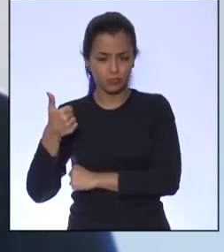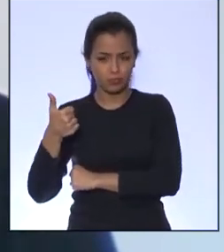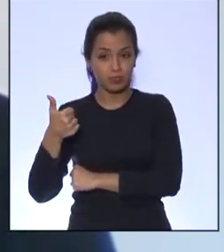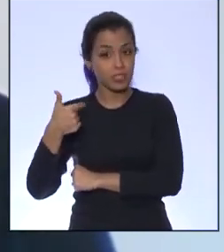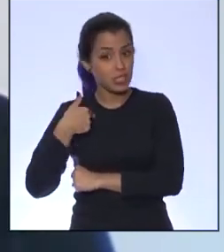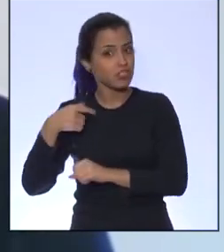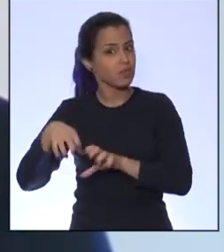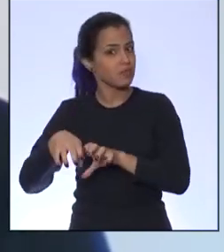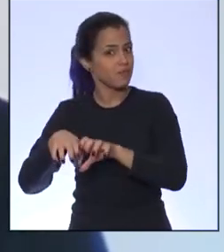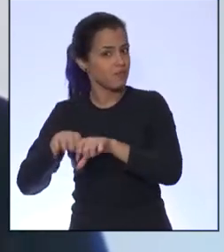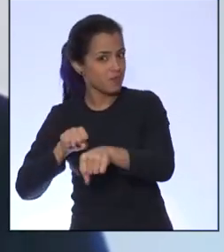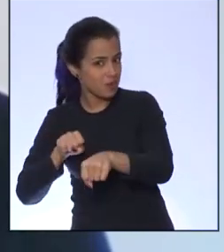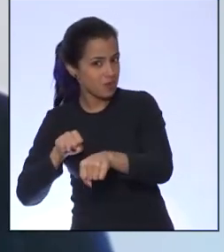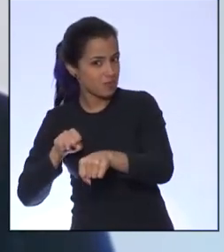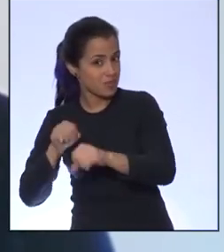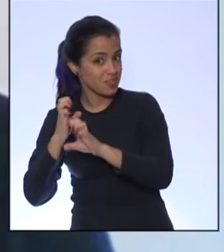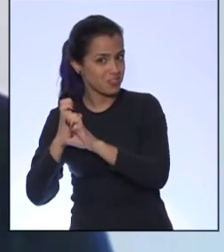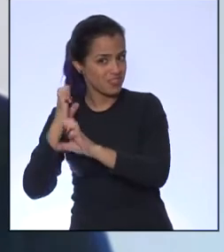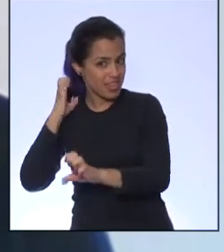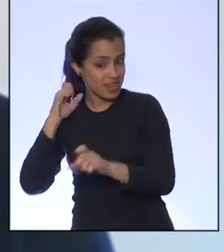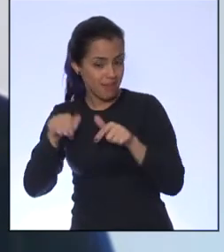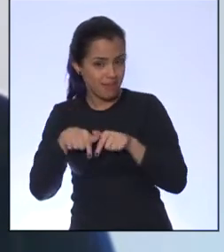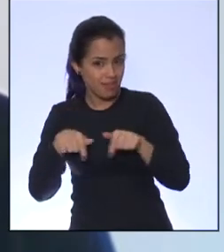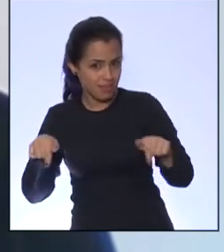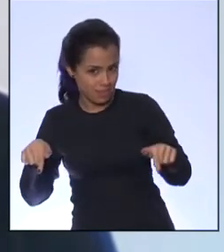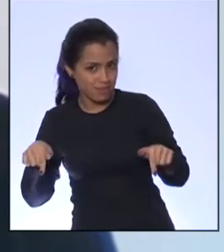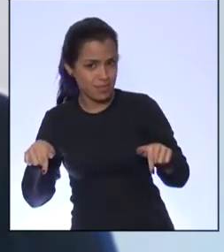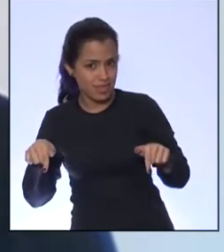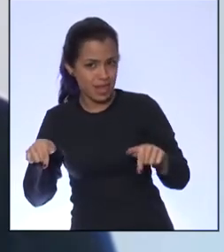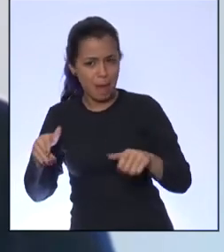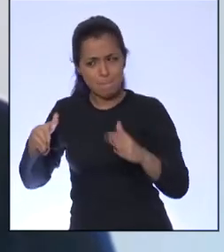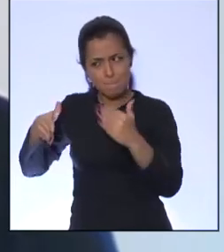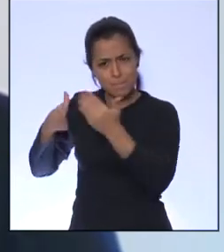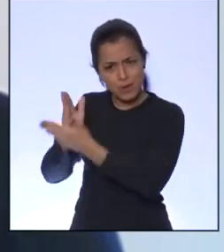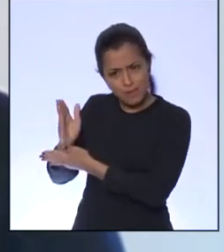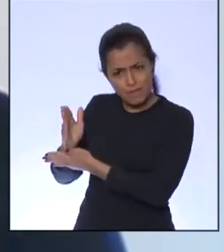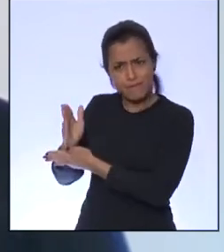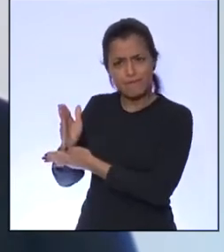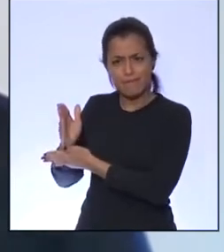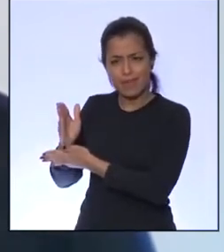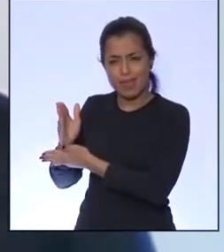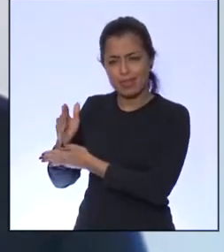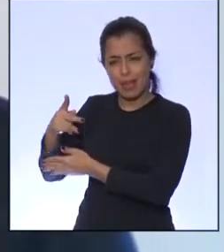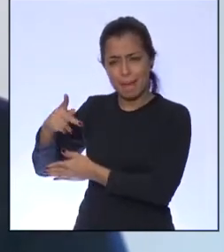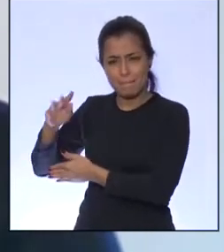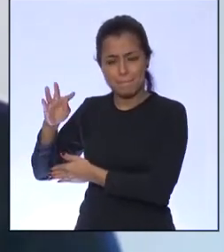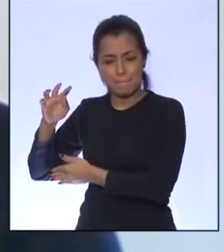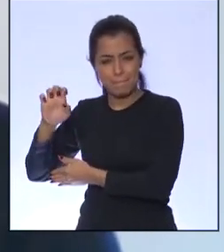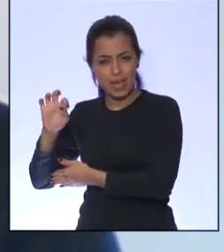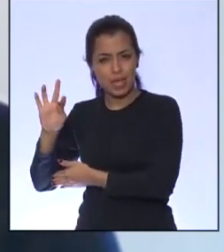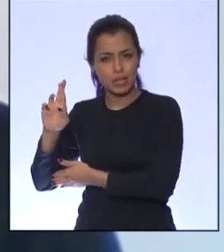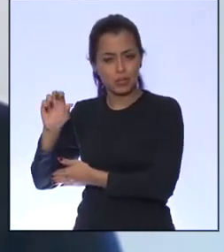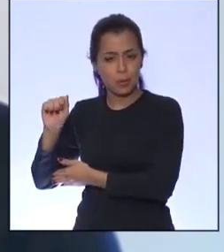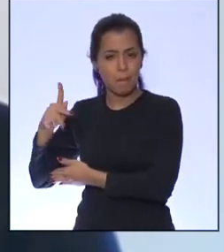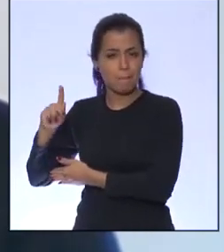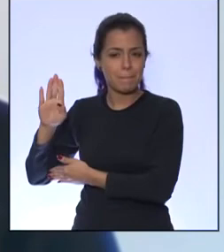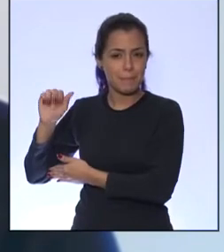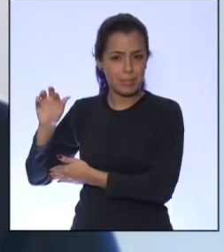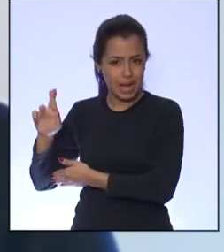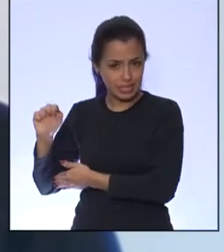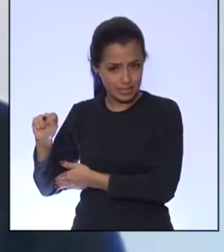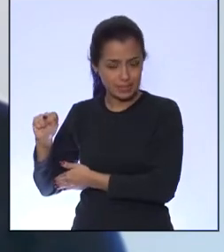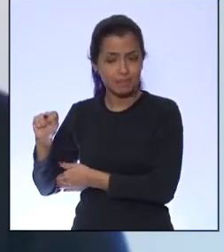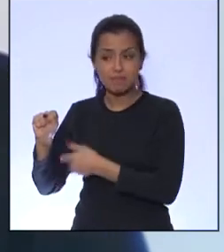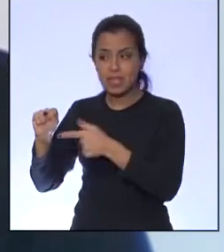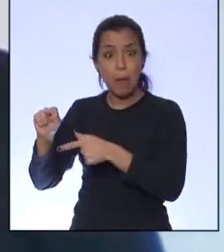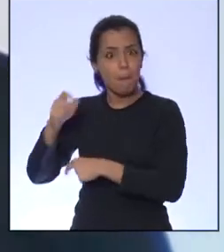em engenharia química, passei na Petrobras com 21 anos, meu pai muito orgulhoso, e eu disse